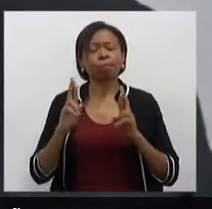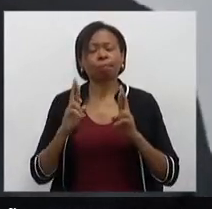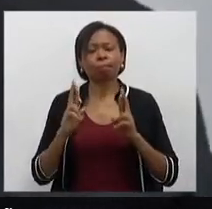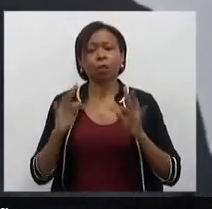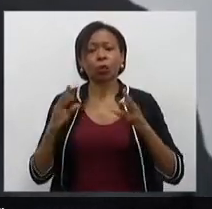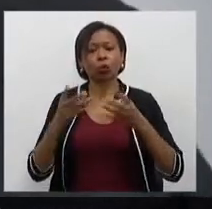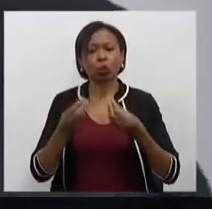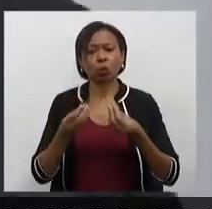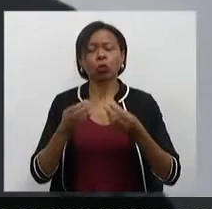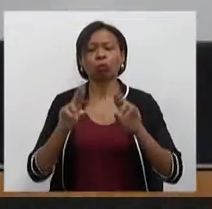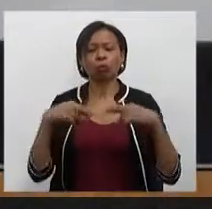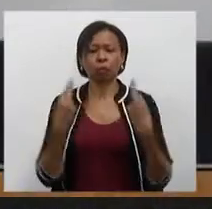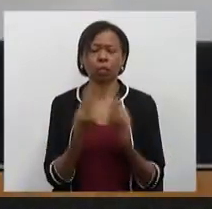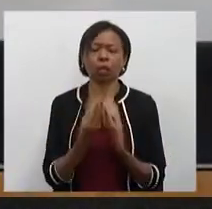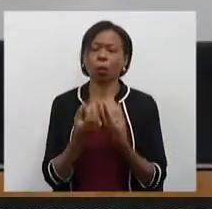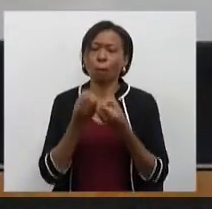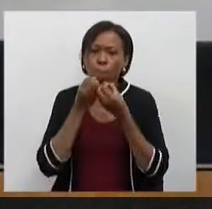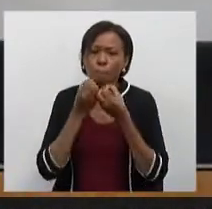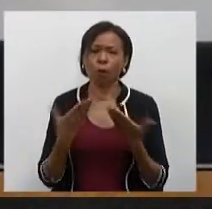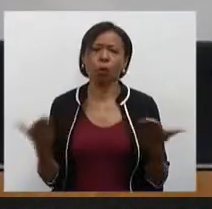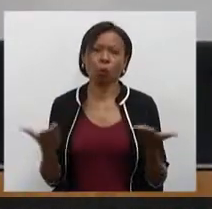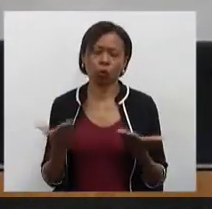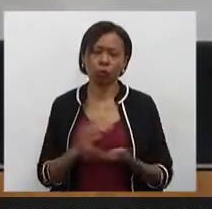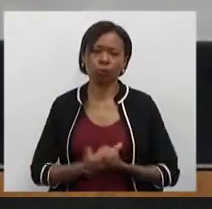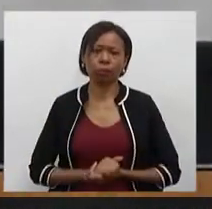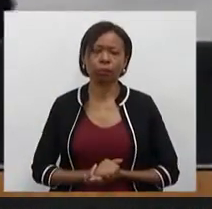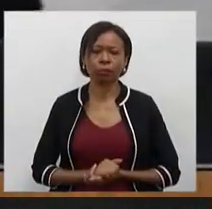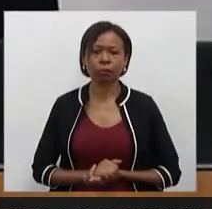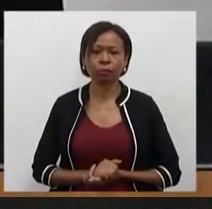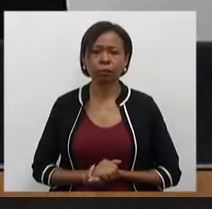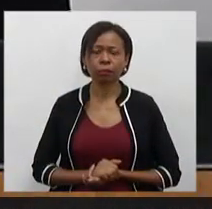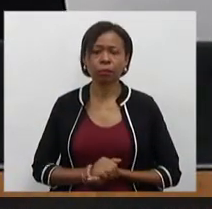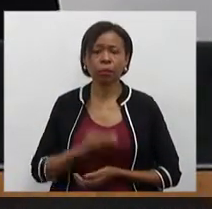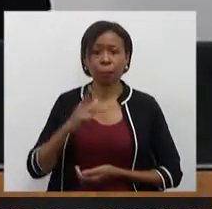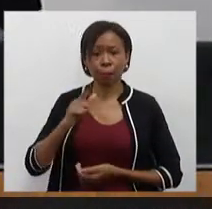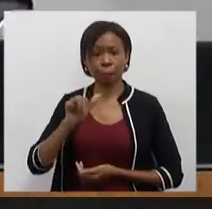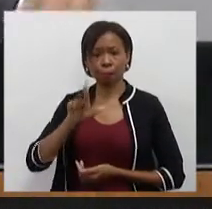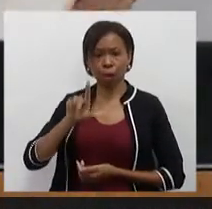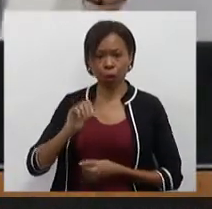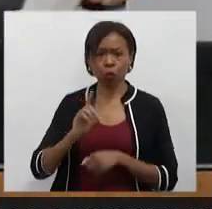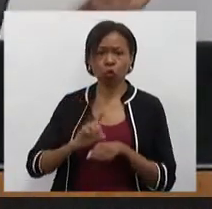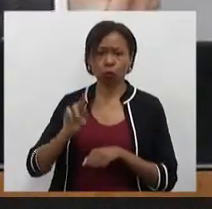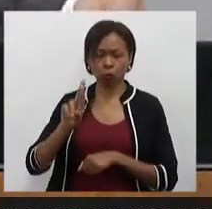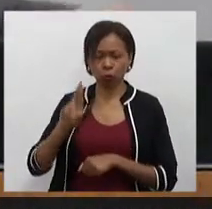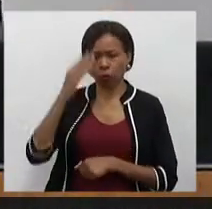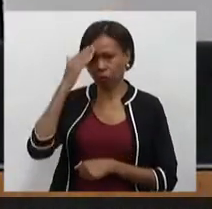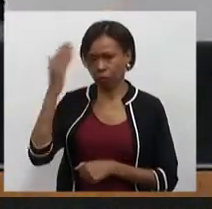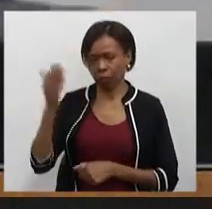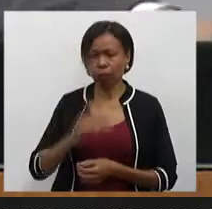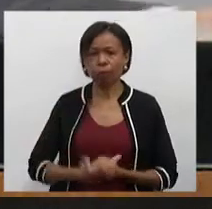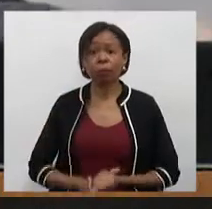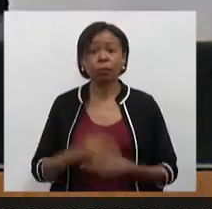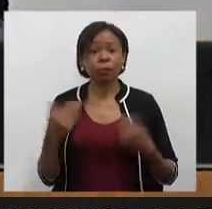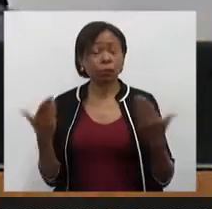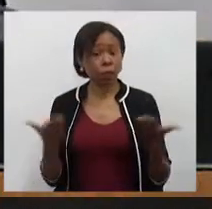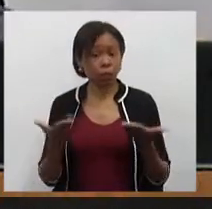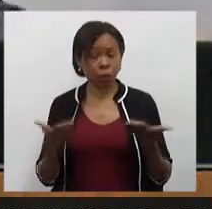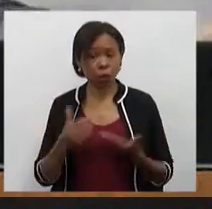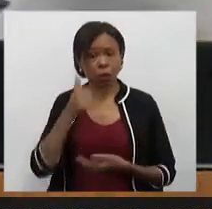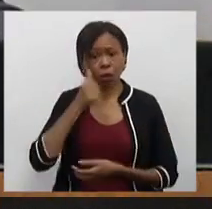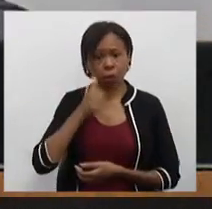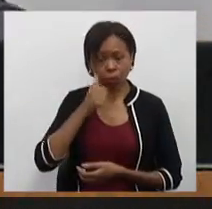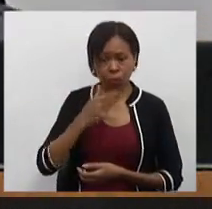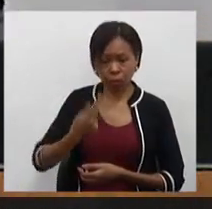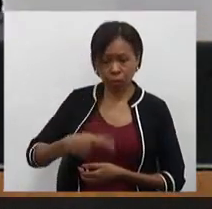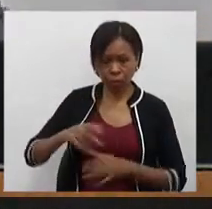todos nós. Muito obrigado, deputado Dr. Paulo. Vou passar aqui a palavra para suas considerações para a deputada, membro